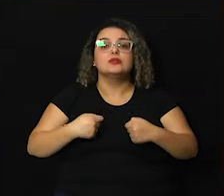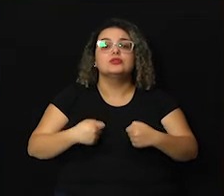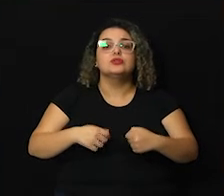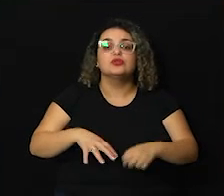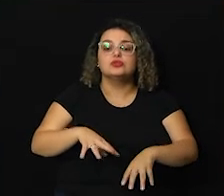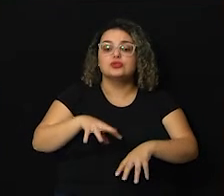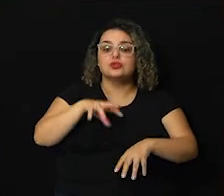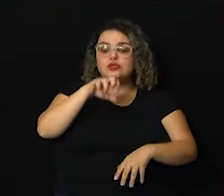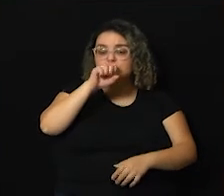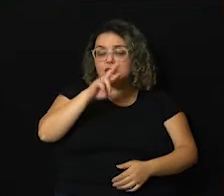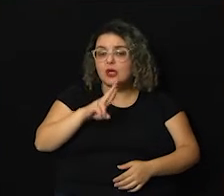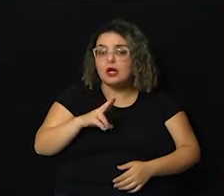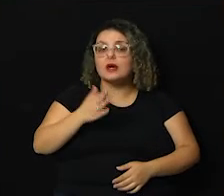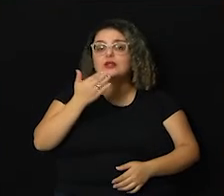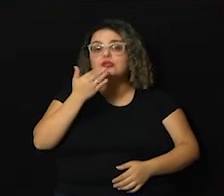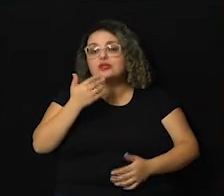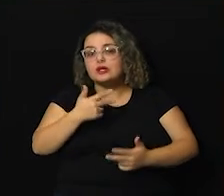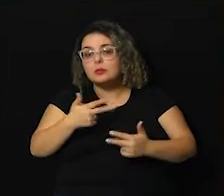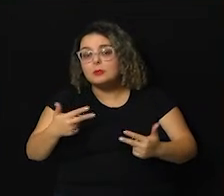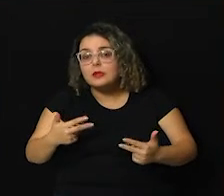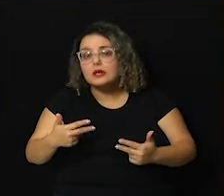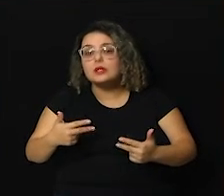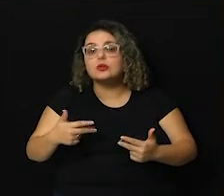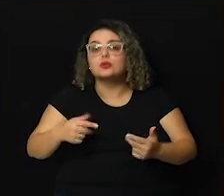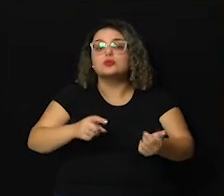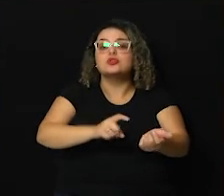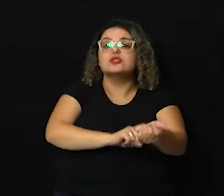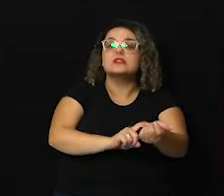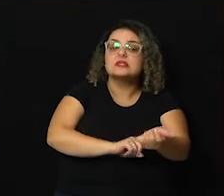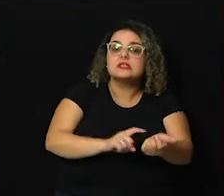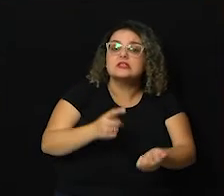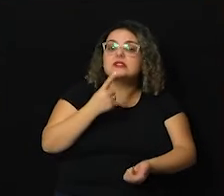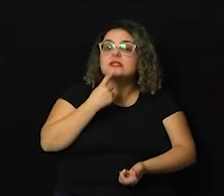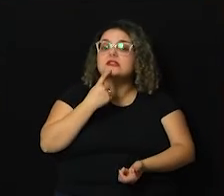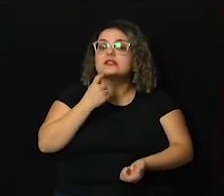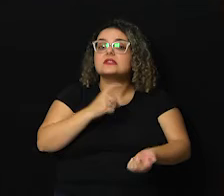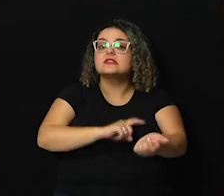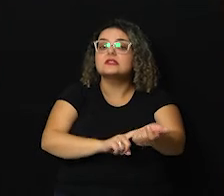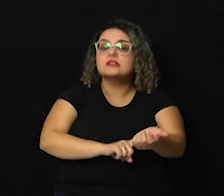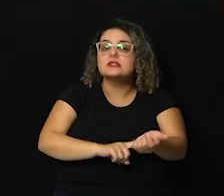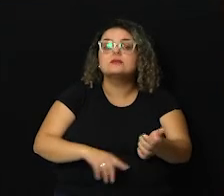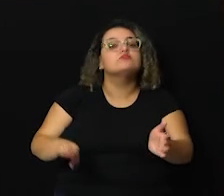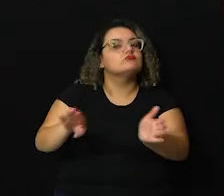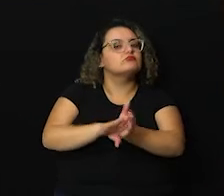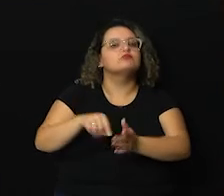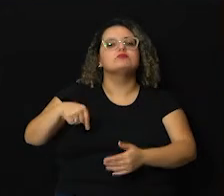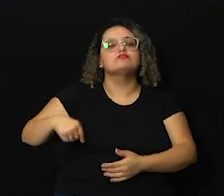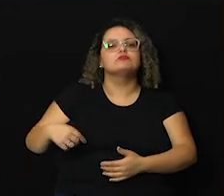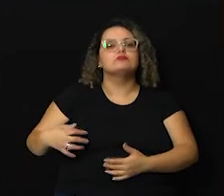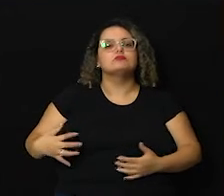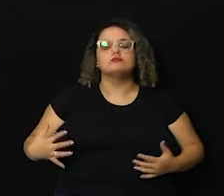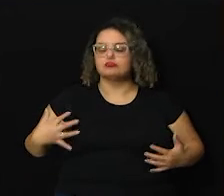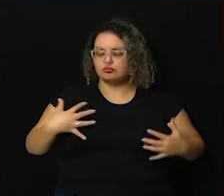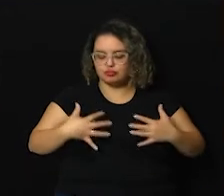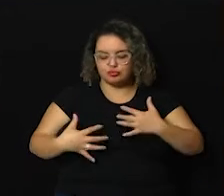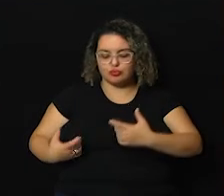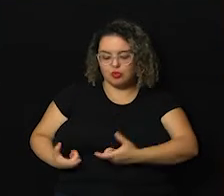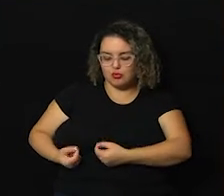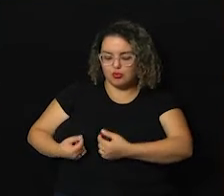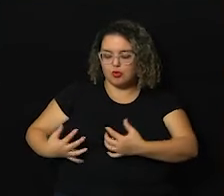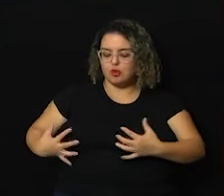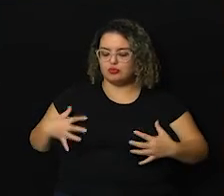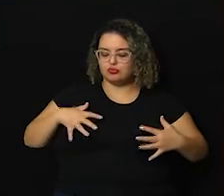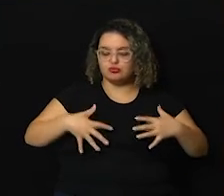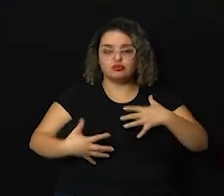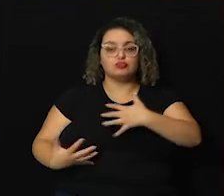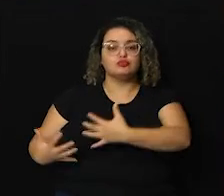precisa de oxigênio, ele precisa de alimento. E isso chega lá através do sangue, o sangue que circula no nosso corpo. Então, o tumor